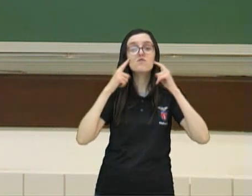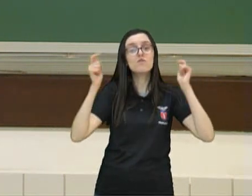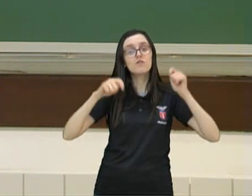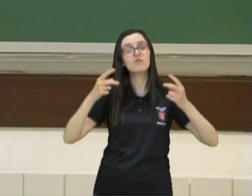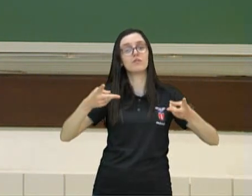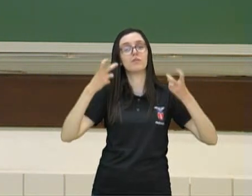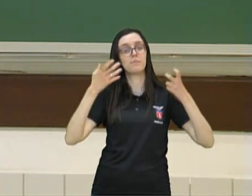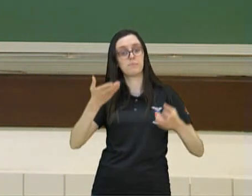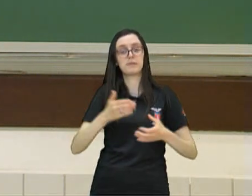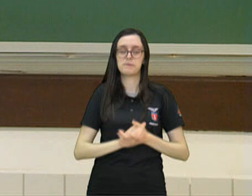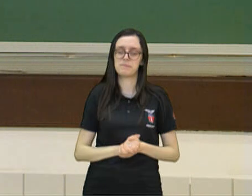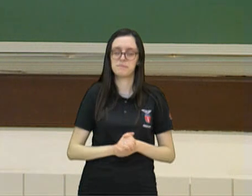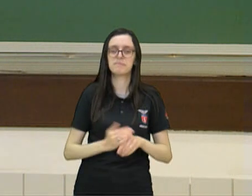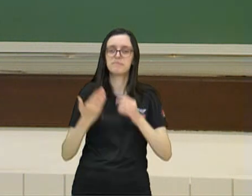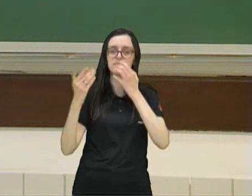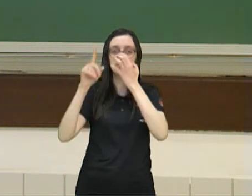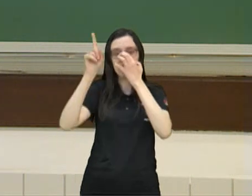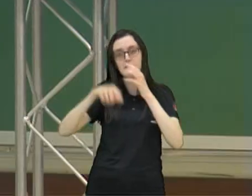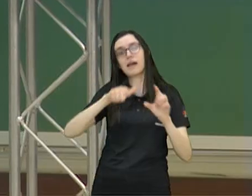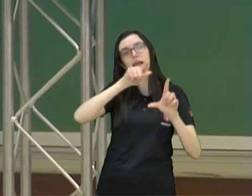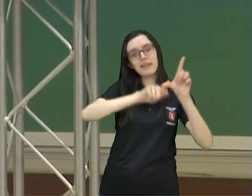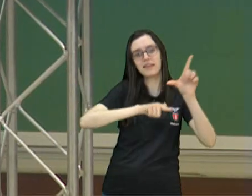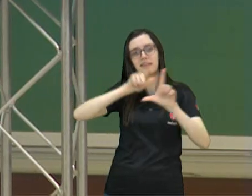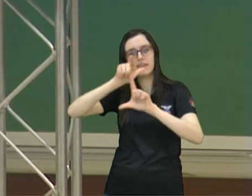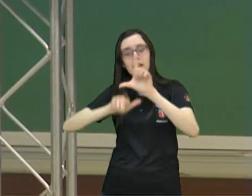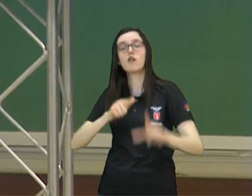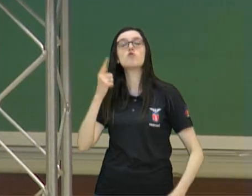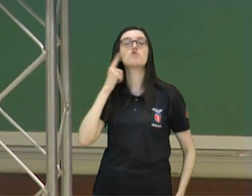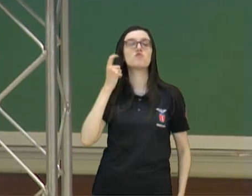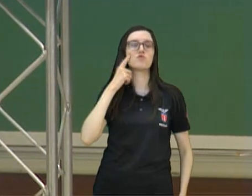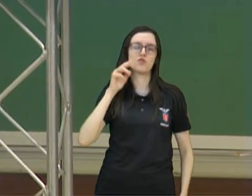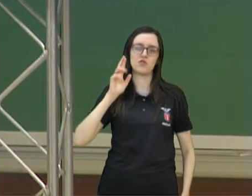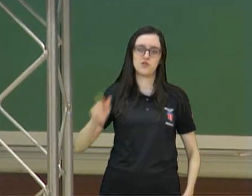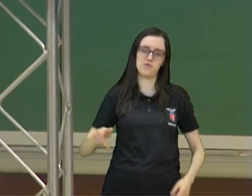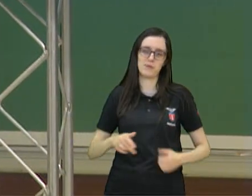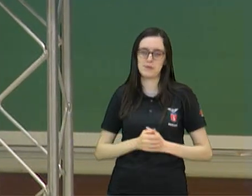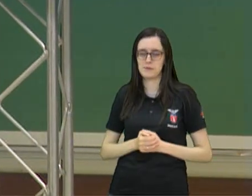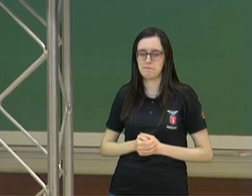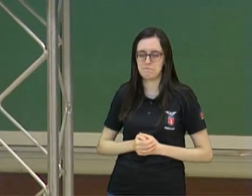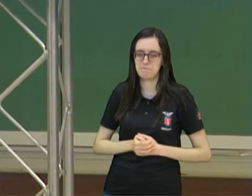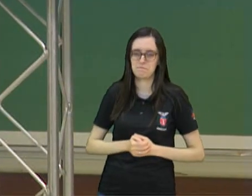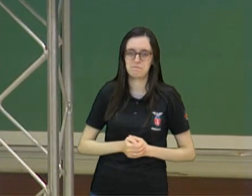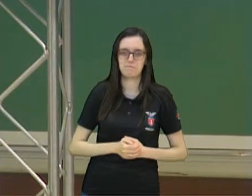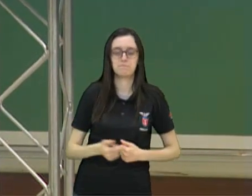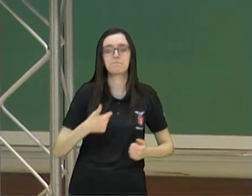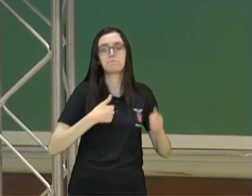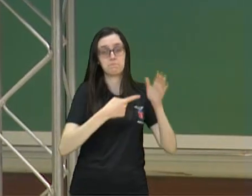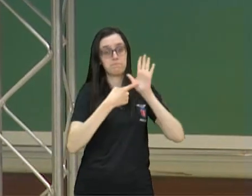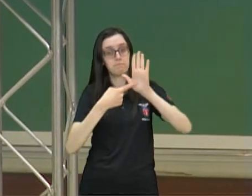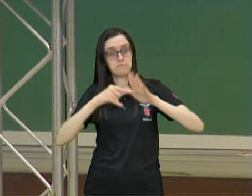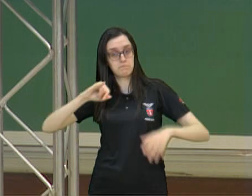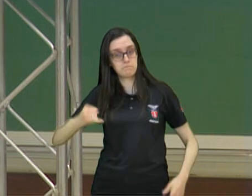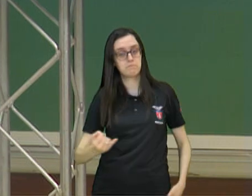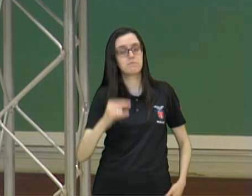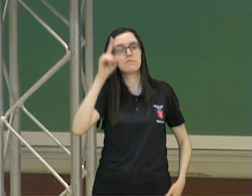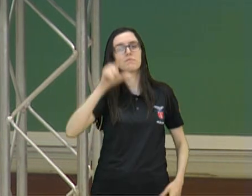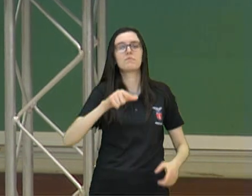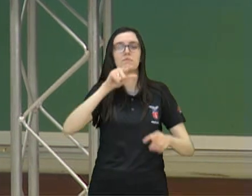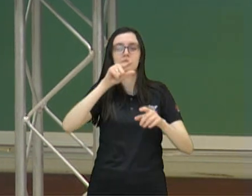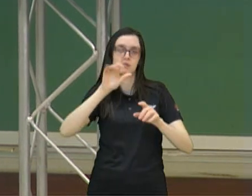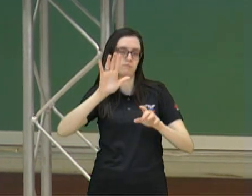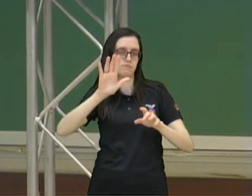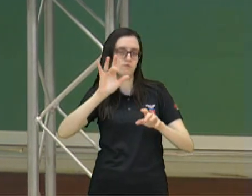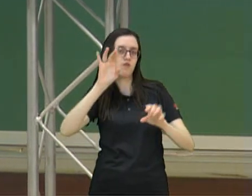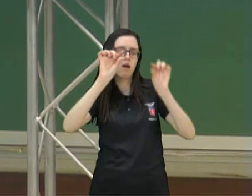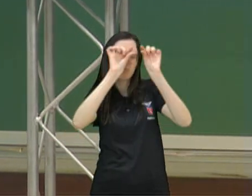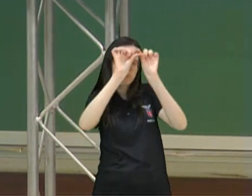desses sons. Então, são as letras que possuem sons diferentes. Trouxe para vocês uma letra de um trecho,